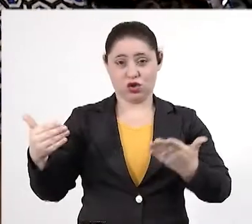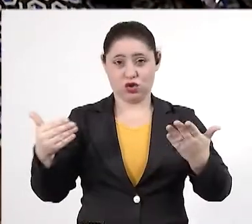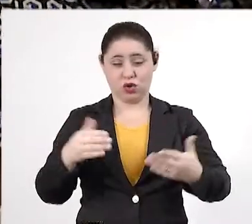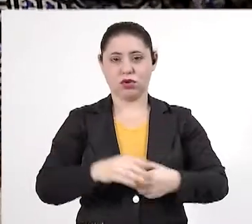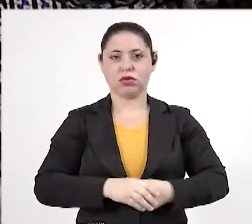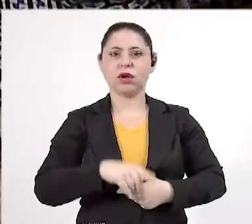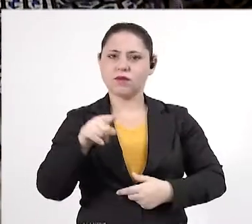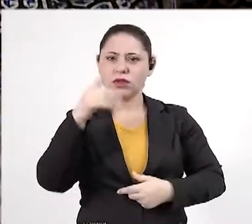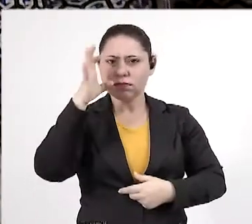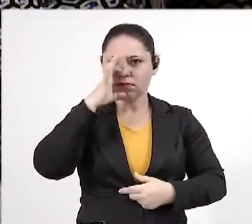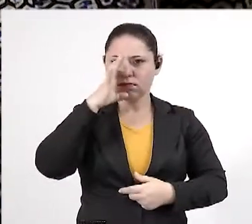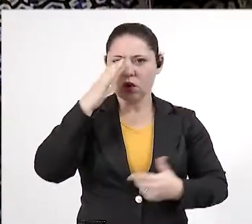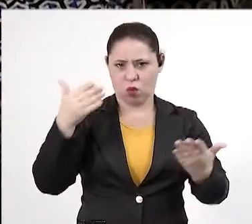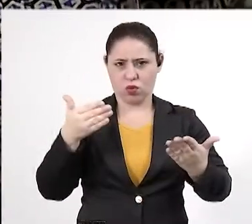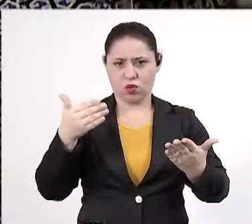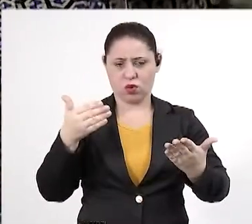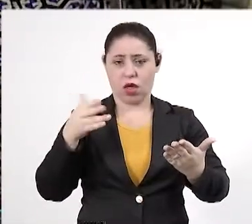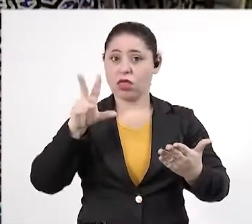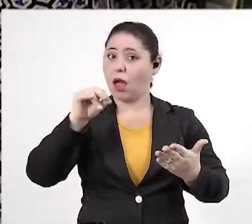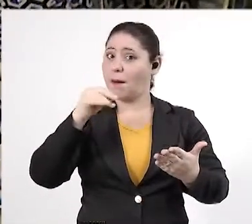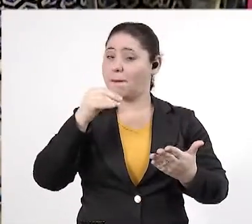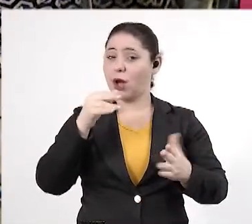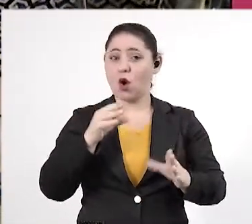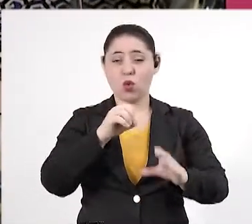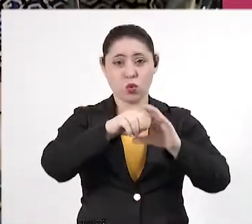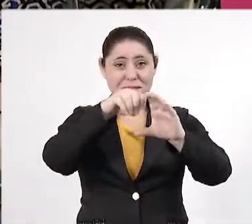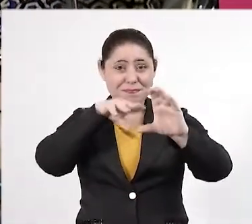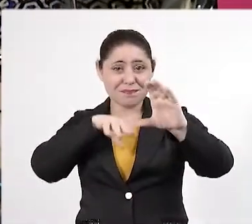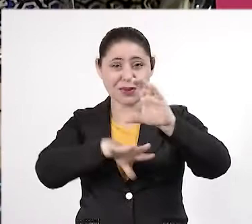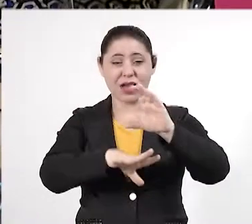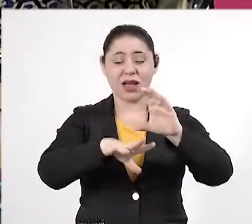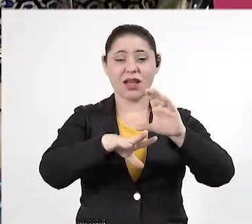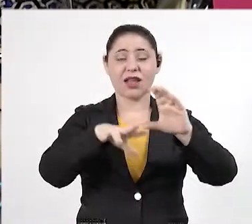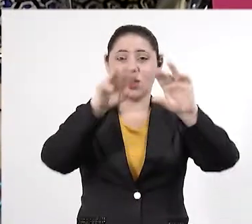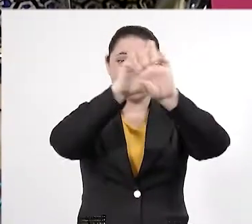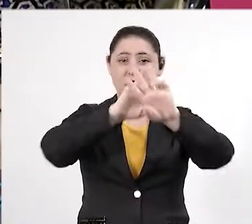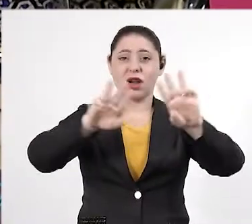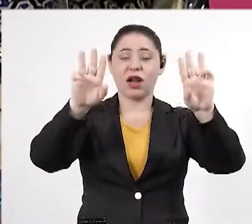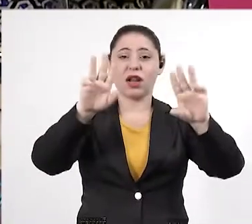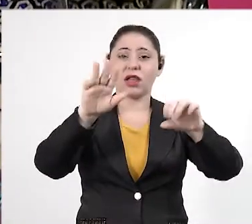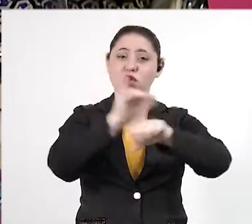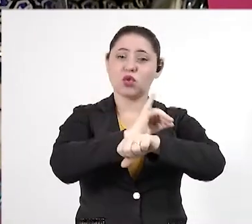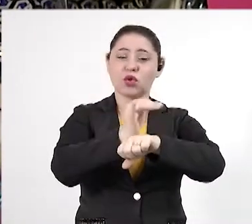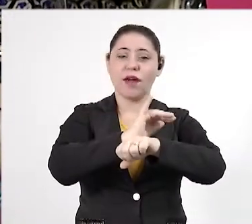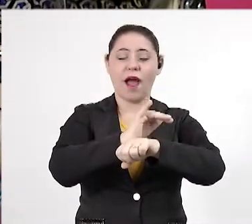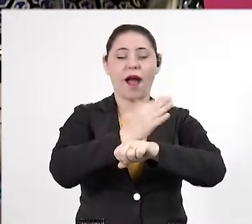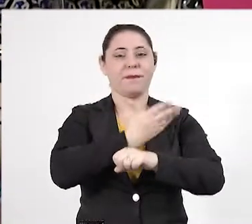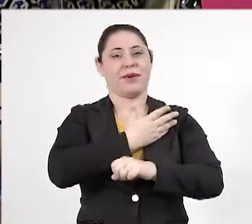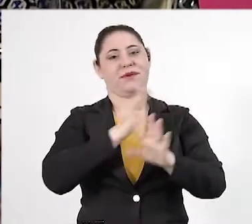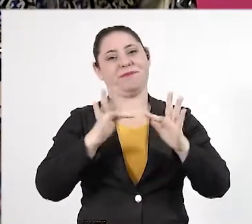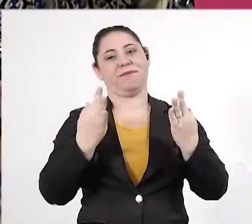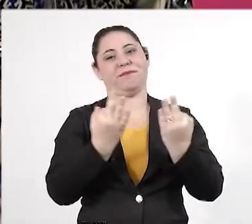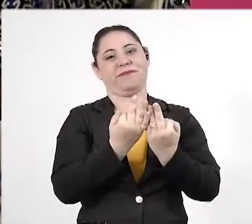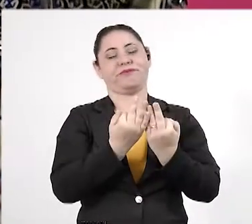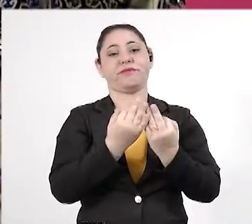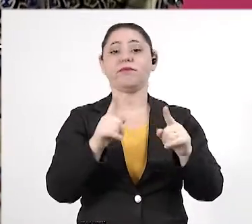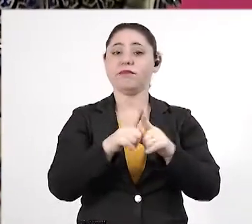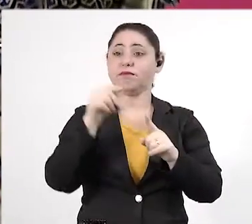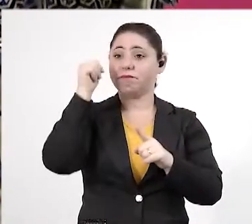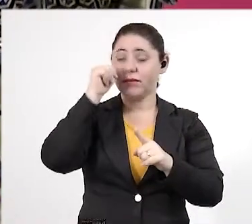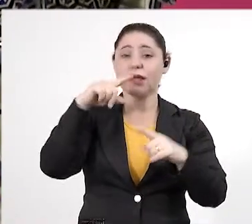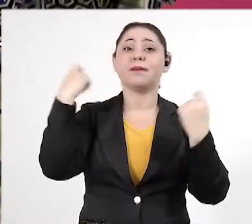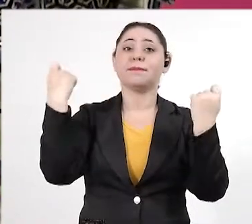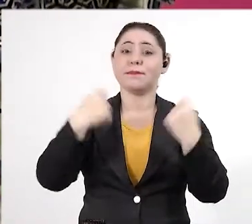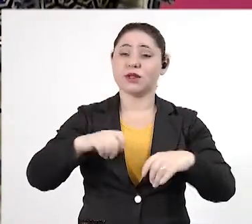dia de hoje. Você que nos assistiu, não deixe de compartilhar o nosso link do YouTube com seus amigos e familiares e